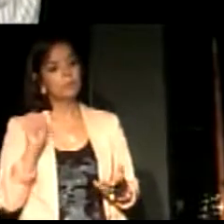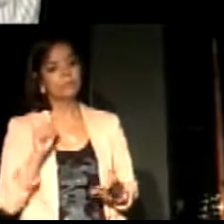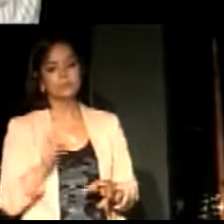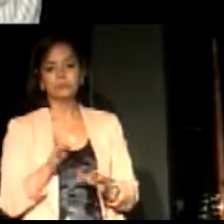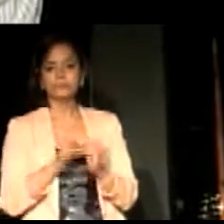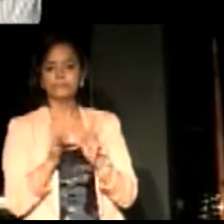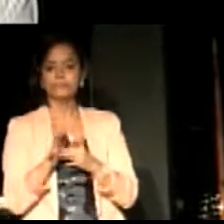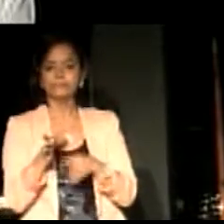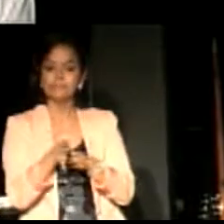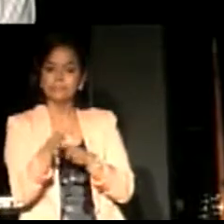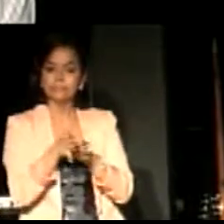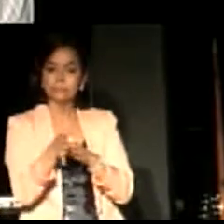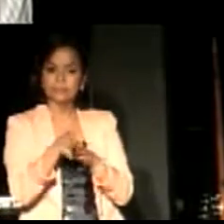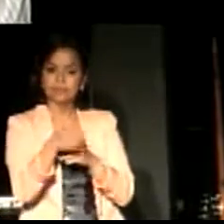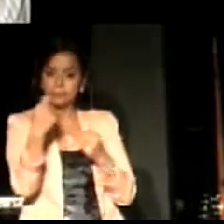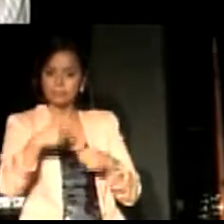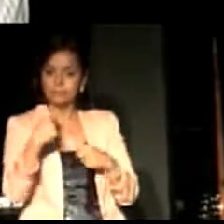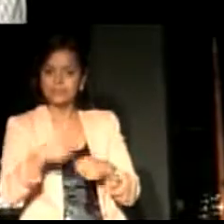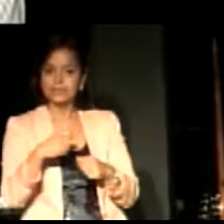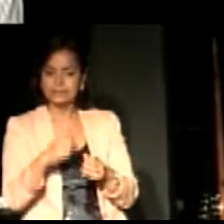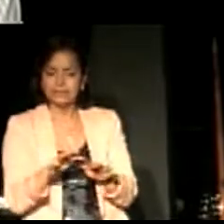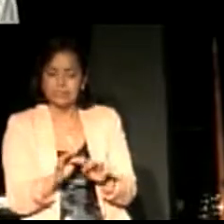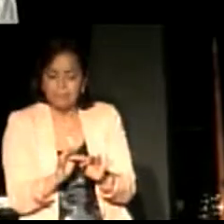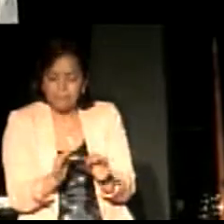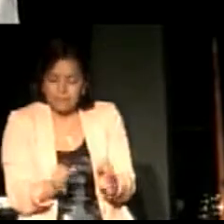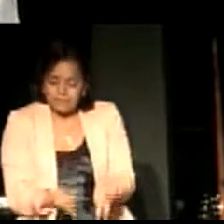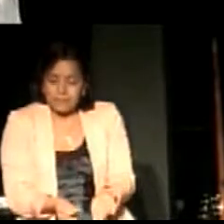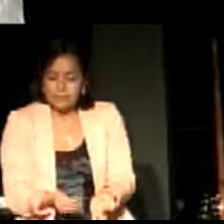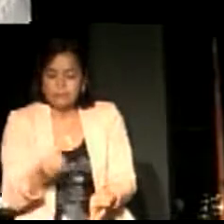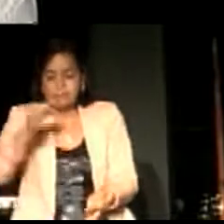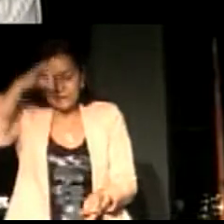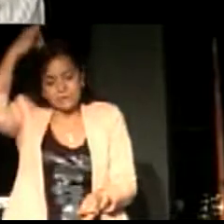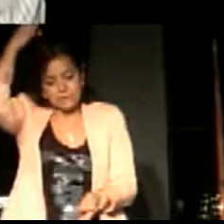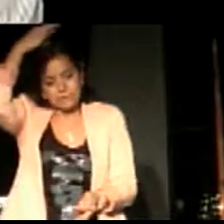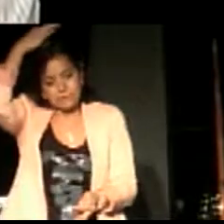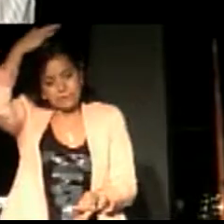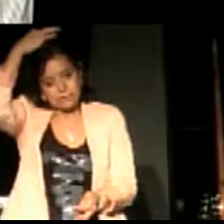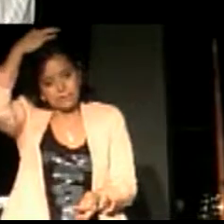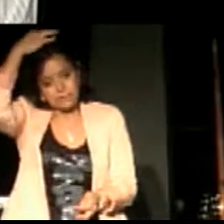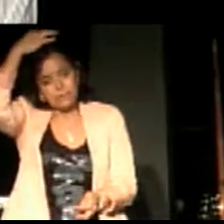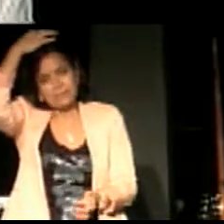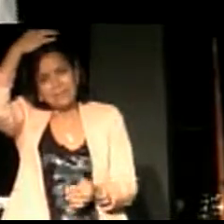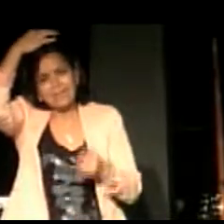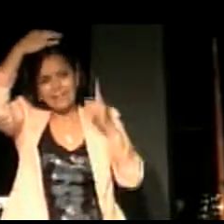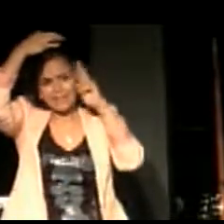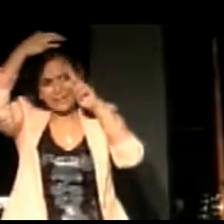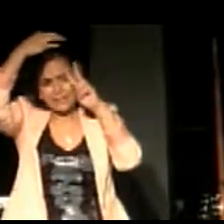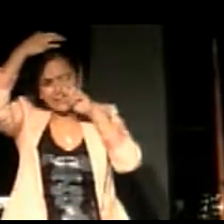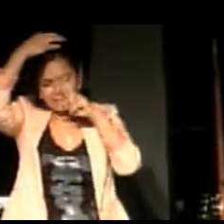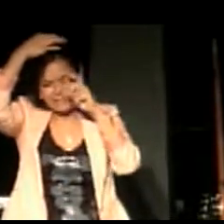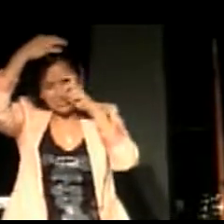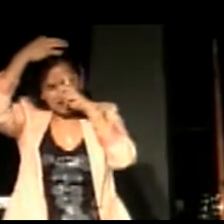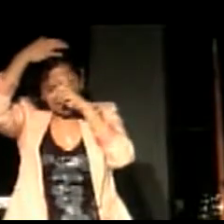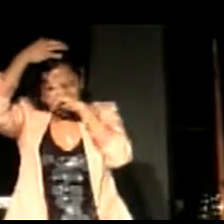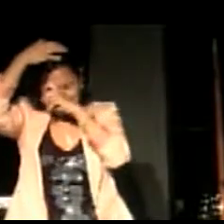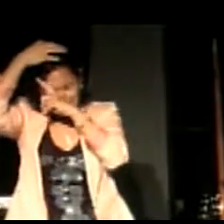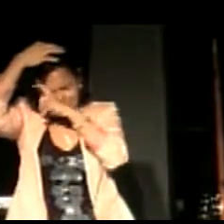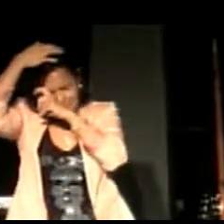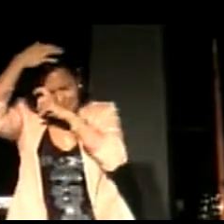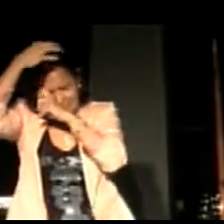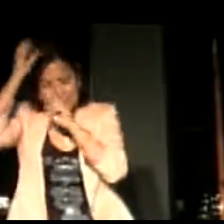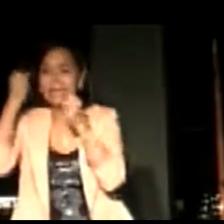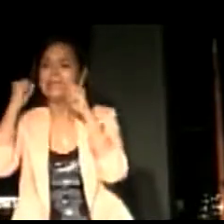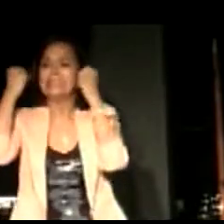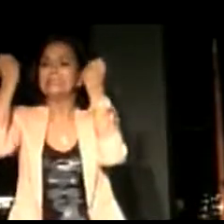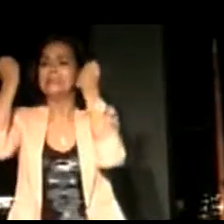você. Seja pobre em espírito. Reconheça a sua dificuldade em